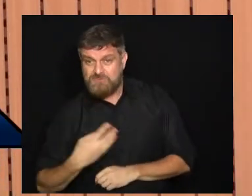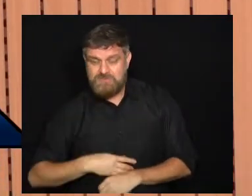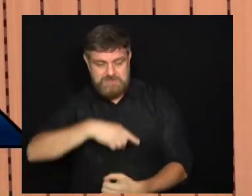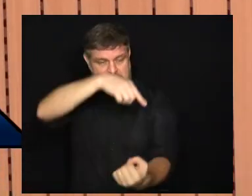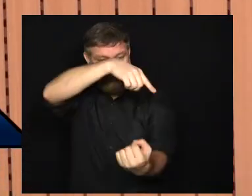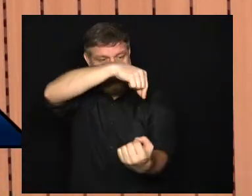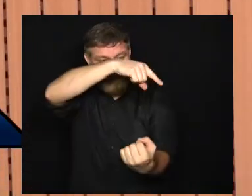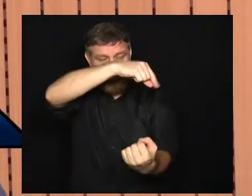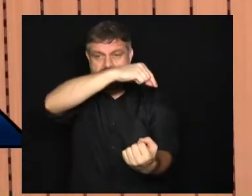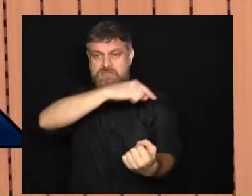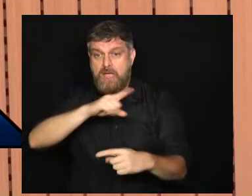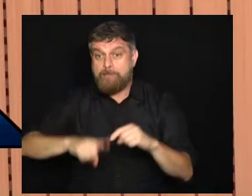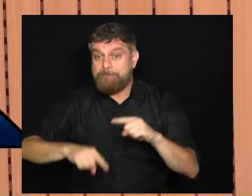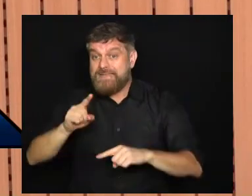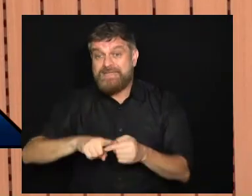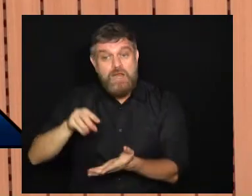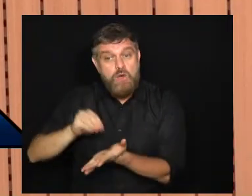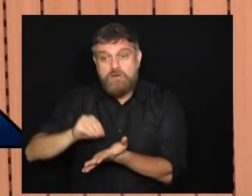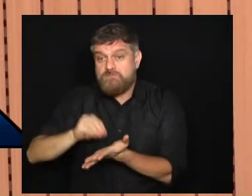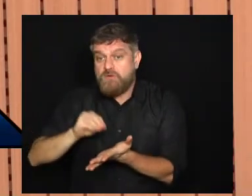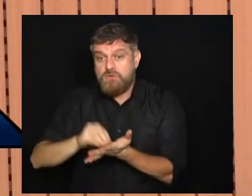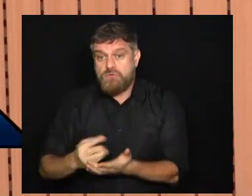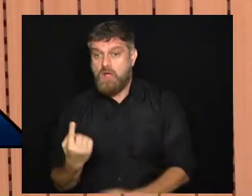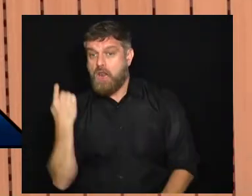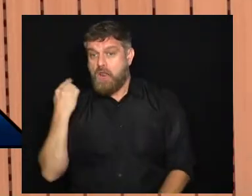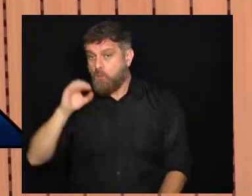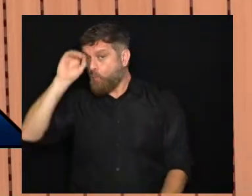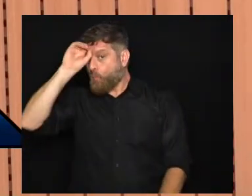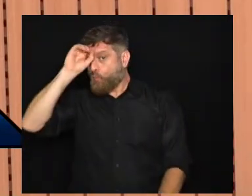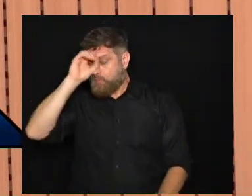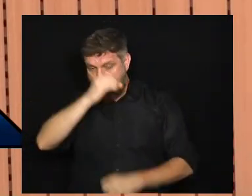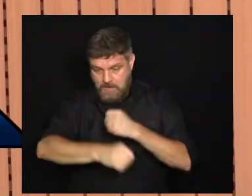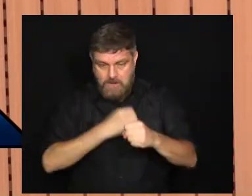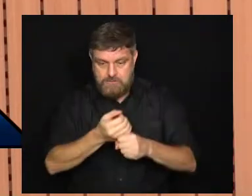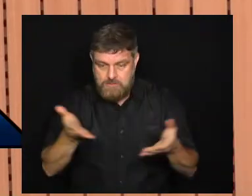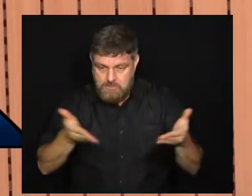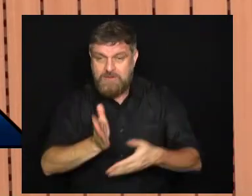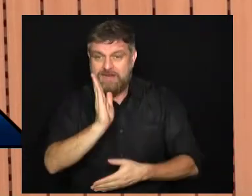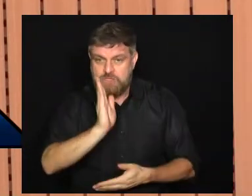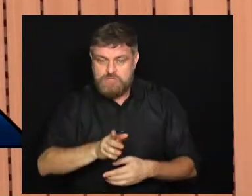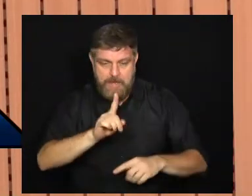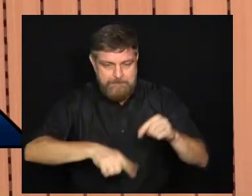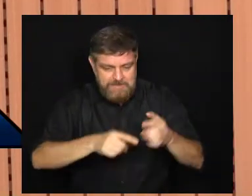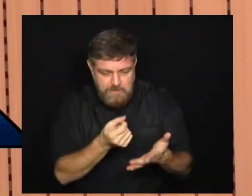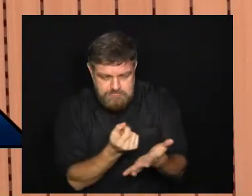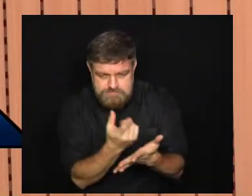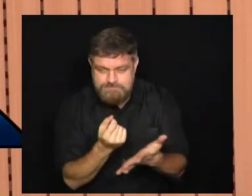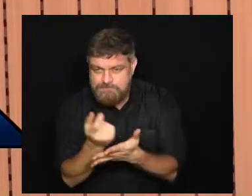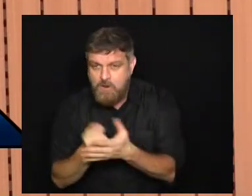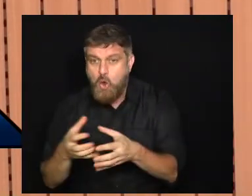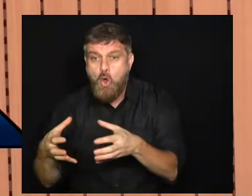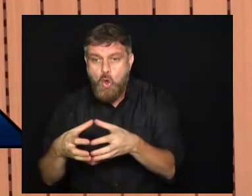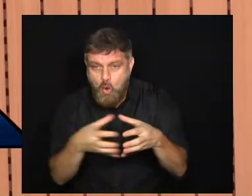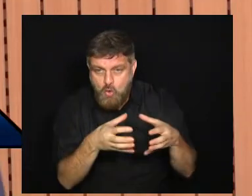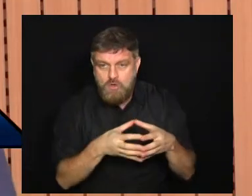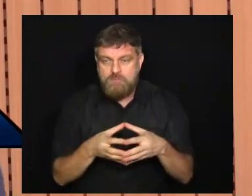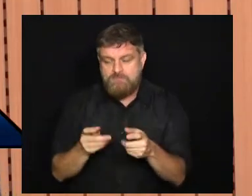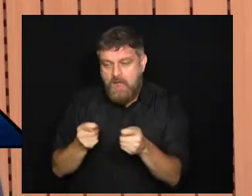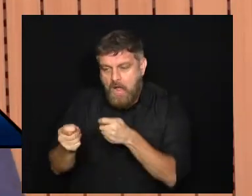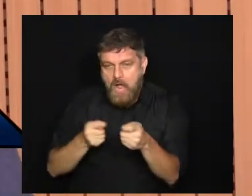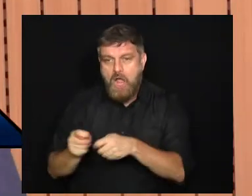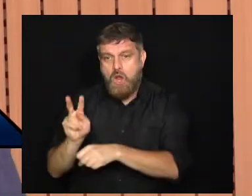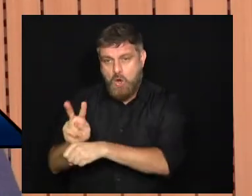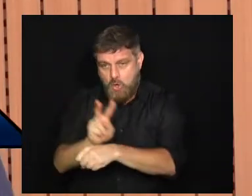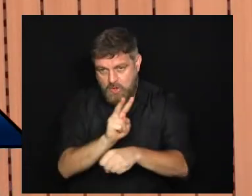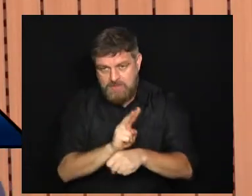que algumas questões básicas não estavam previstas. Né? E esse ano nós temos, pelo menos também um número de equipes para poder fazer a contenção do vetor